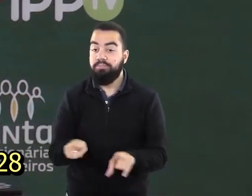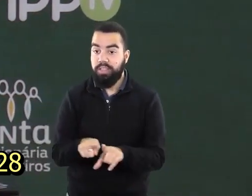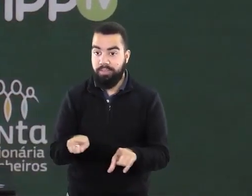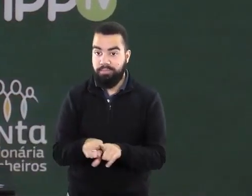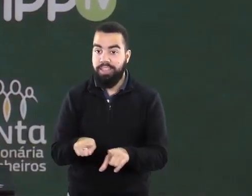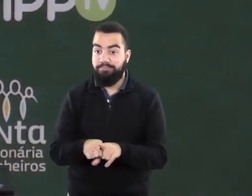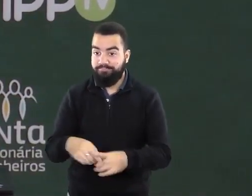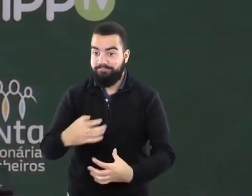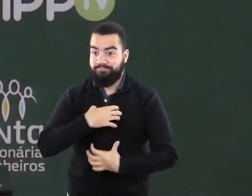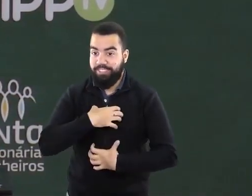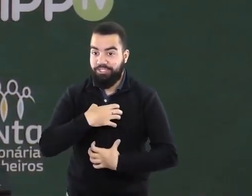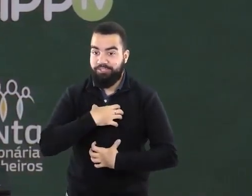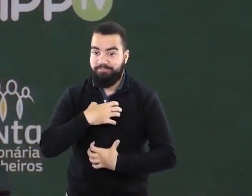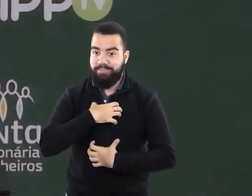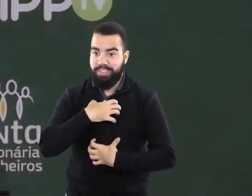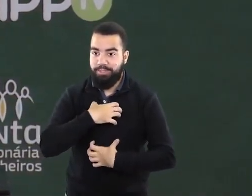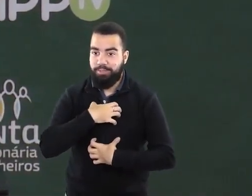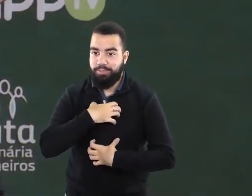28